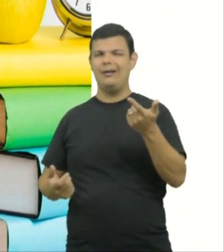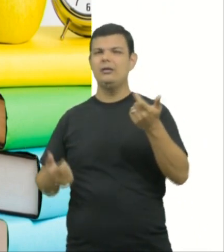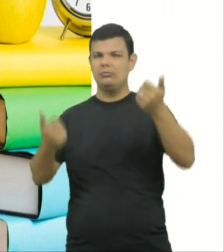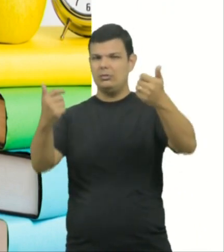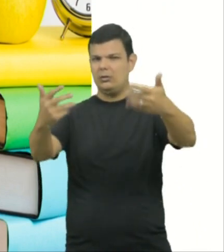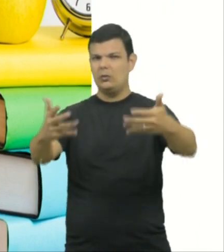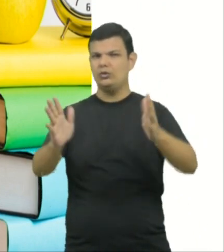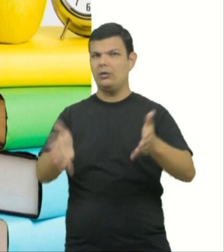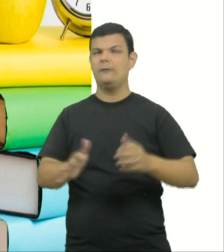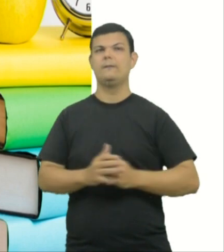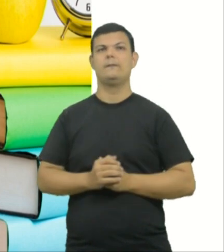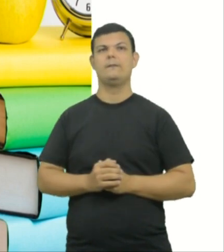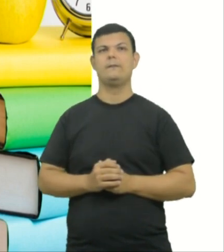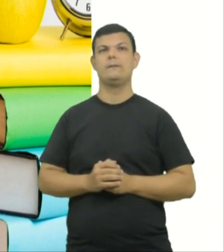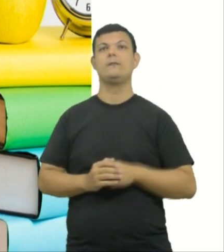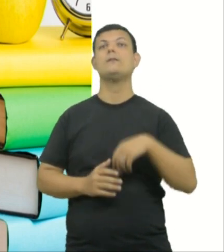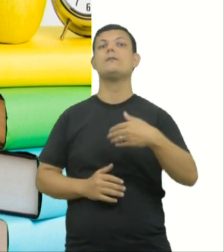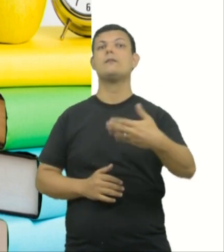pouco.